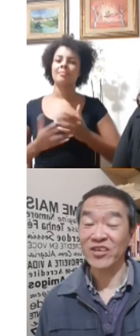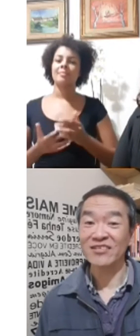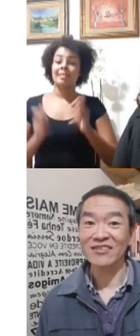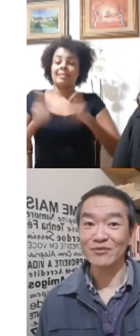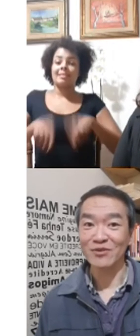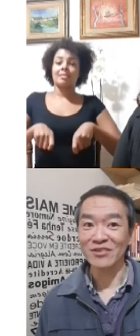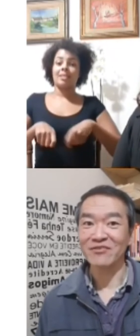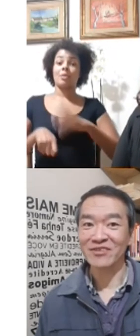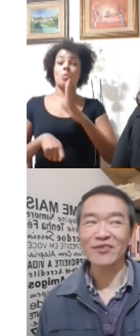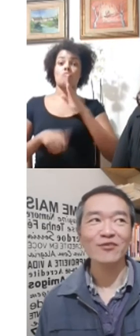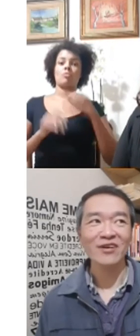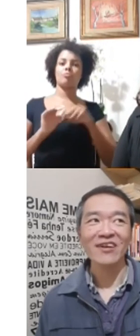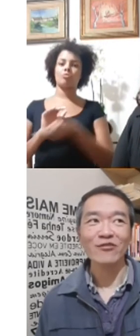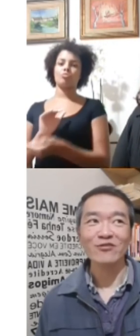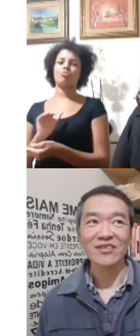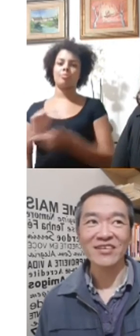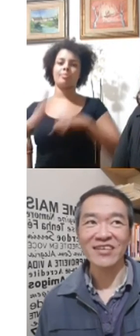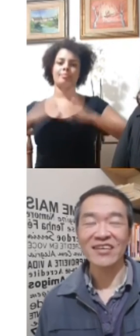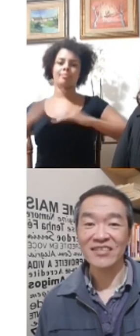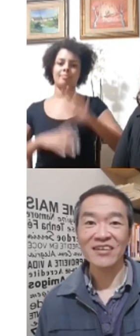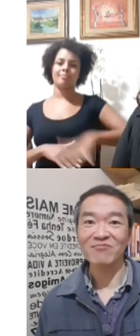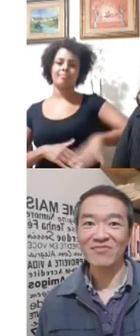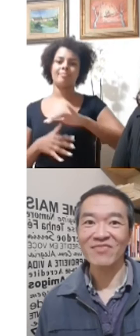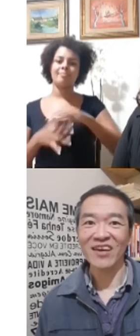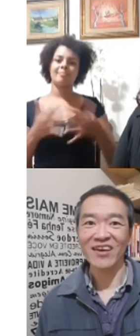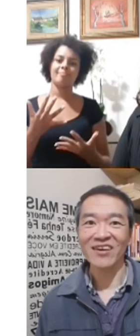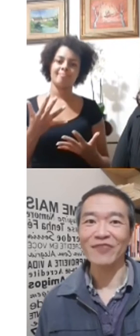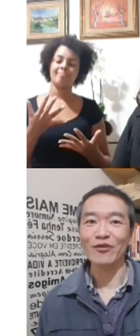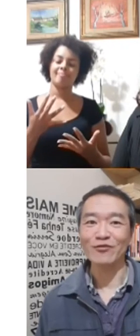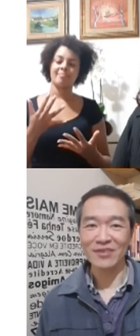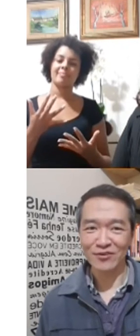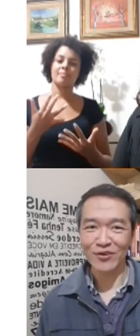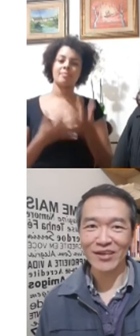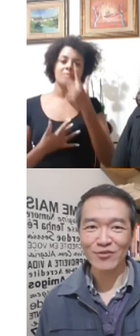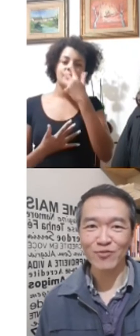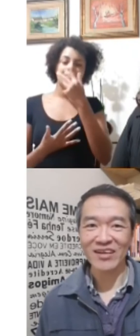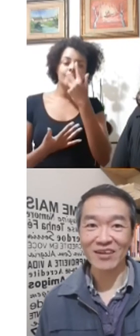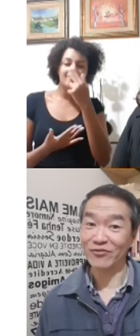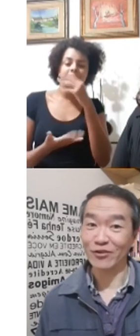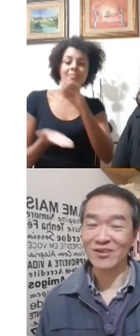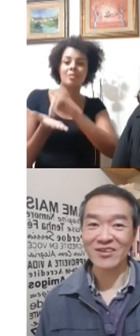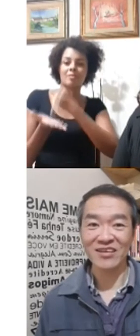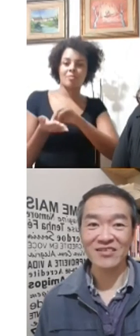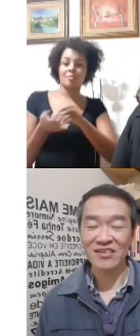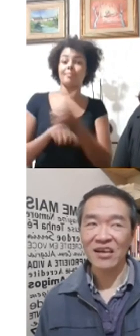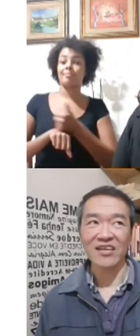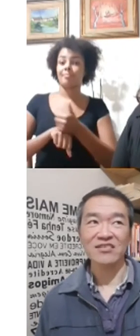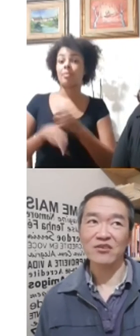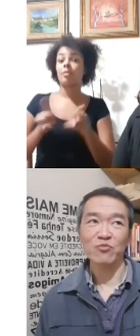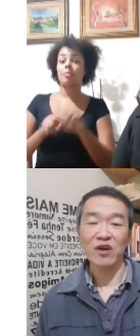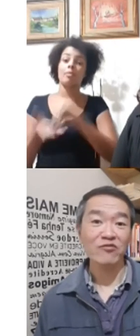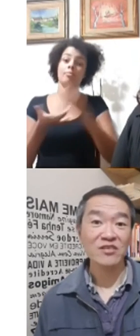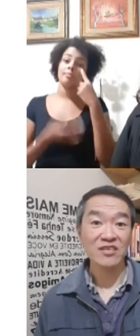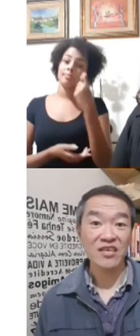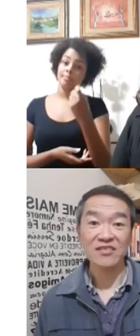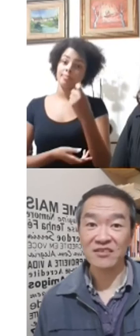que conheça Libras, né? Então, vamos dizer que ainda está faltando aí no mercado e faltando interesse. Aqui em